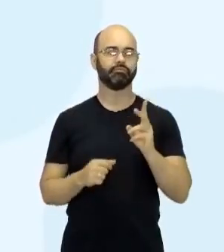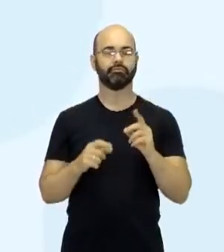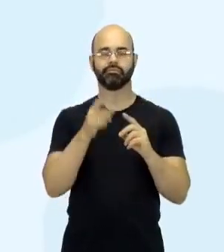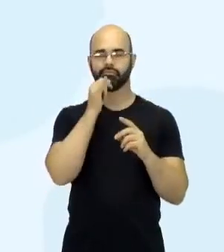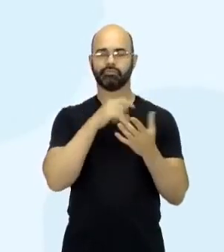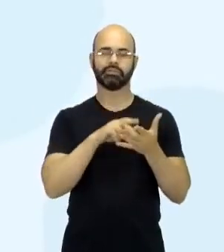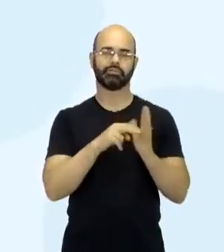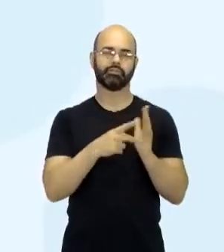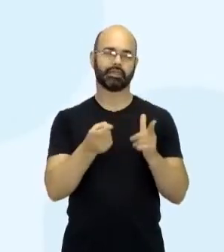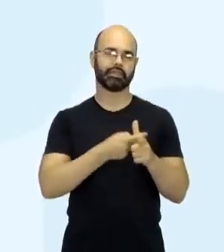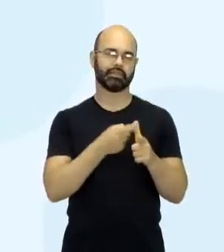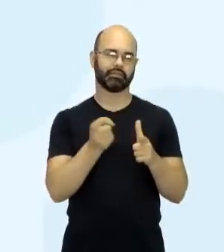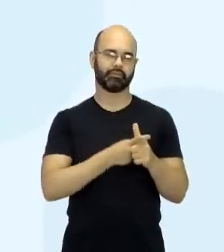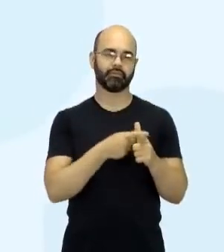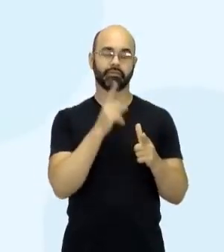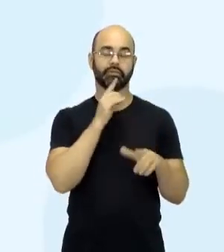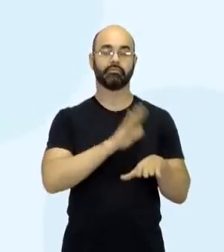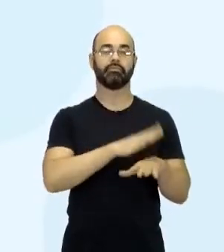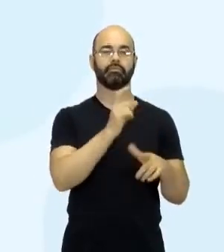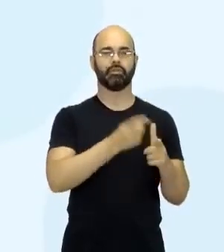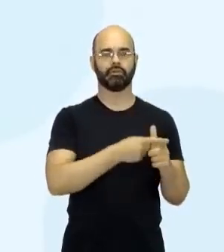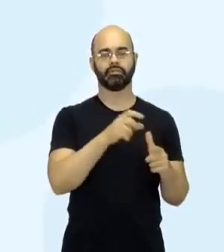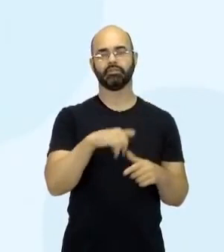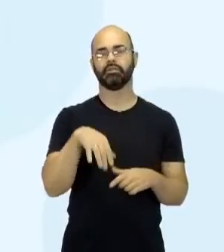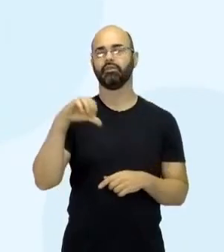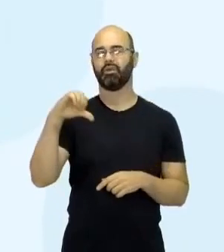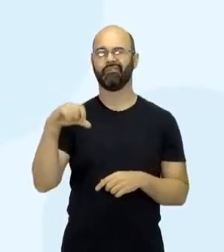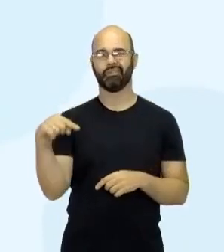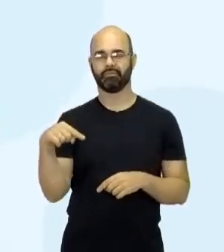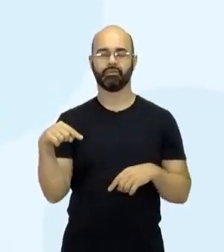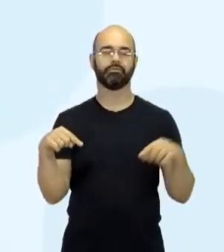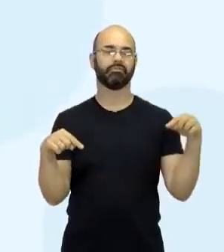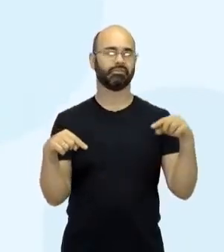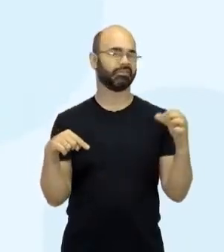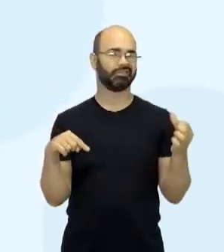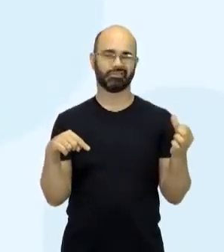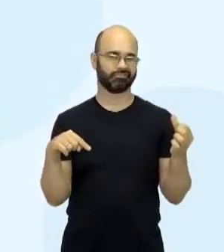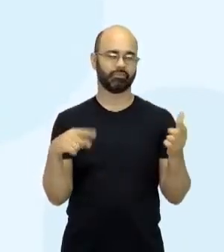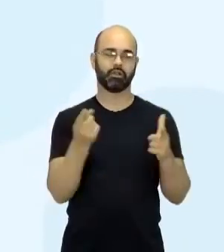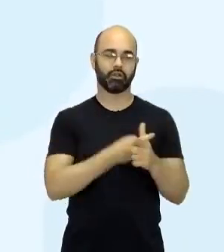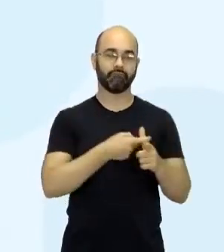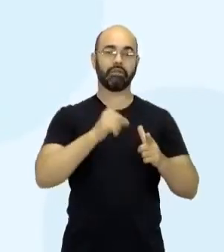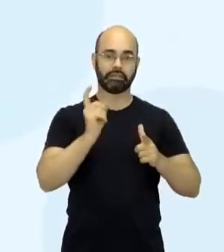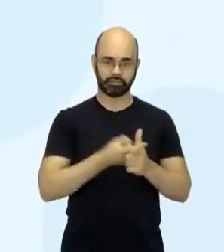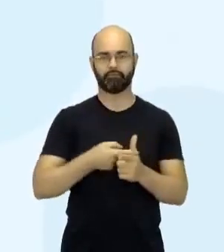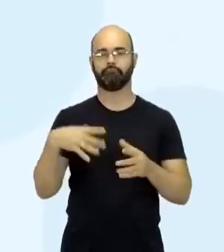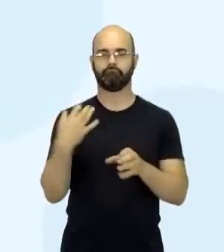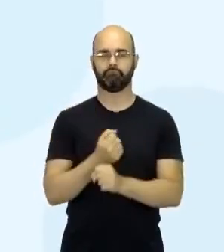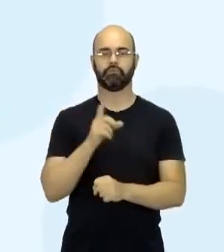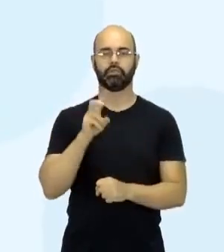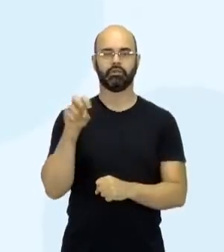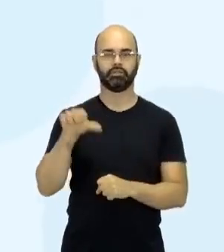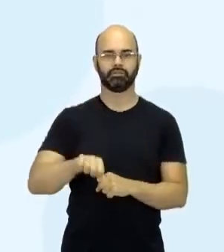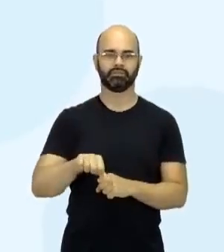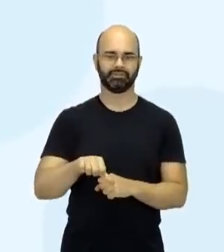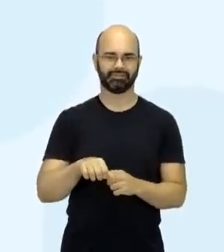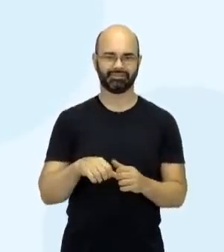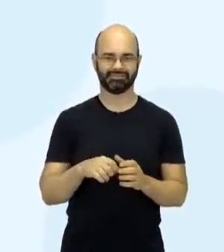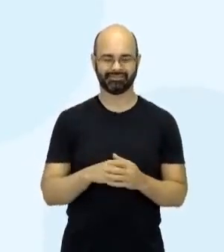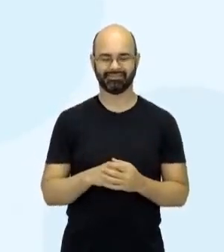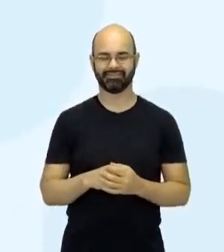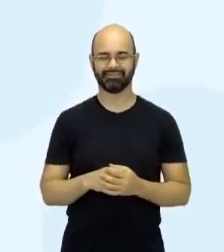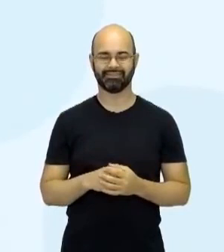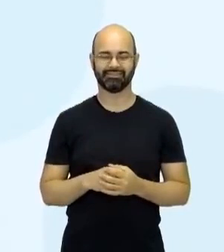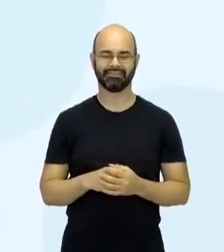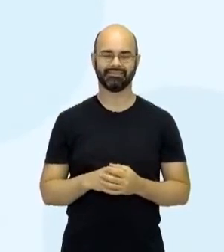dívida, você deve 9, deve 6, é a mesma ideia de aumentar a dívida. Então você vai dever 15. Vamos na ideia que eu acabei de apresentar?